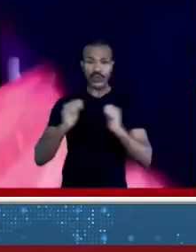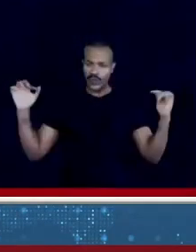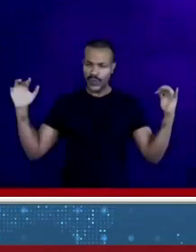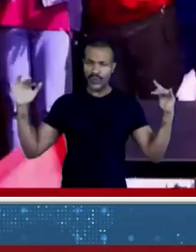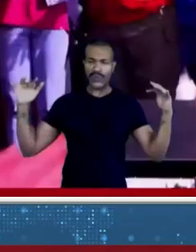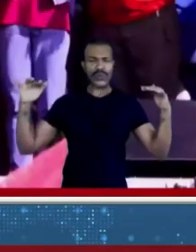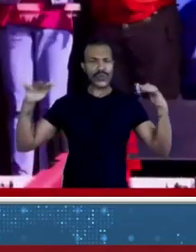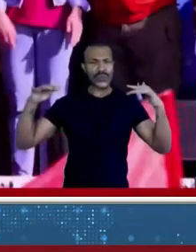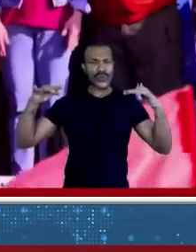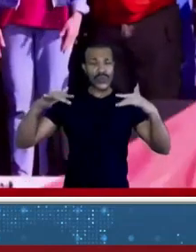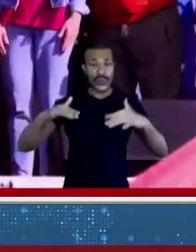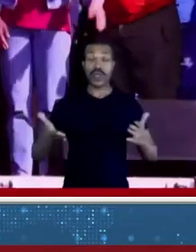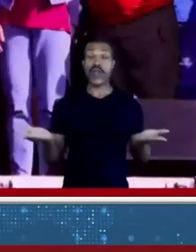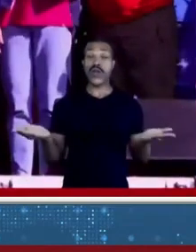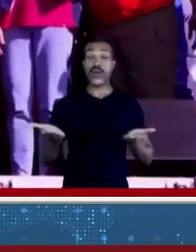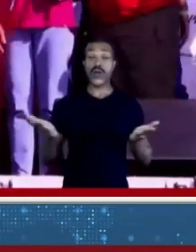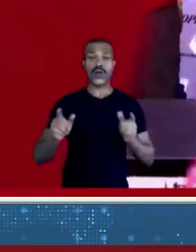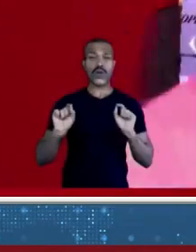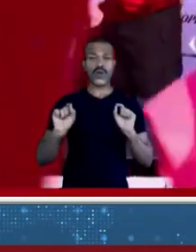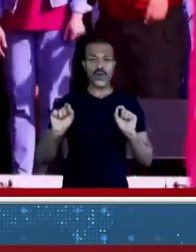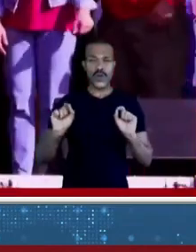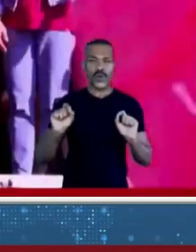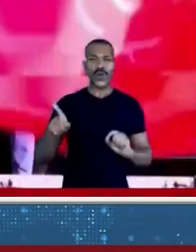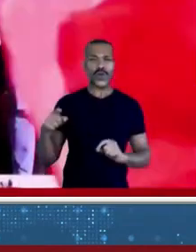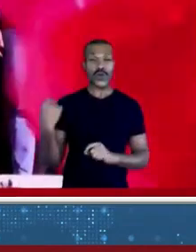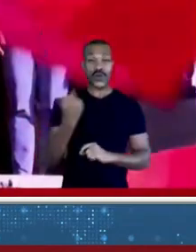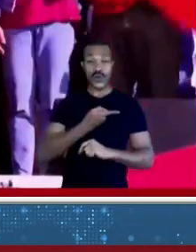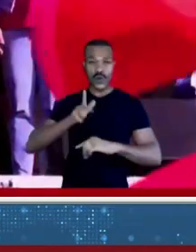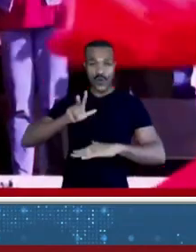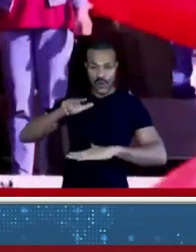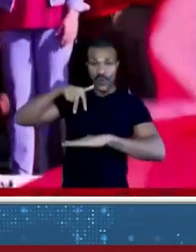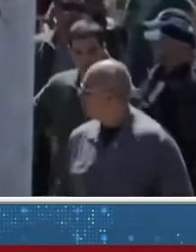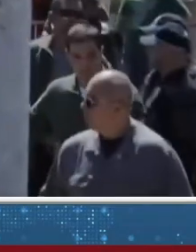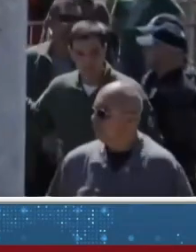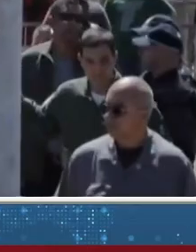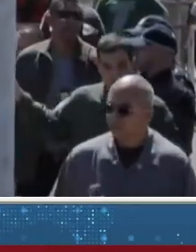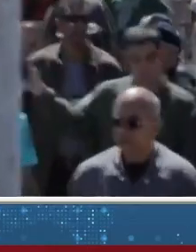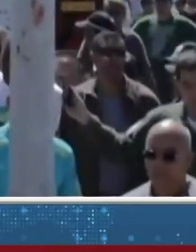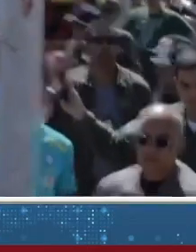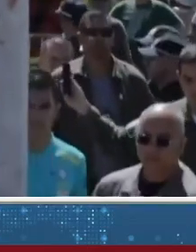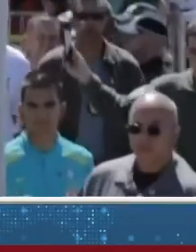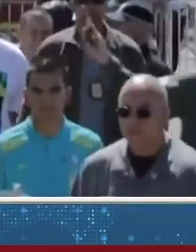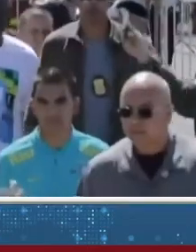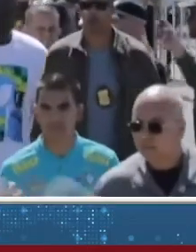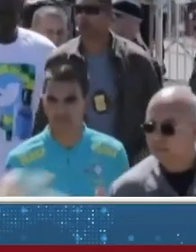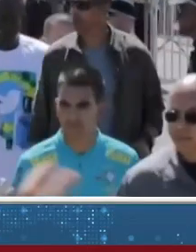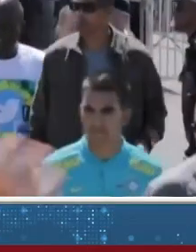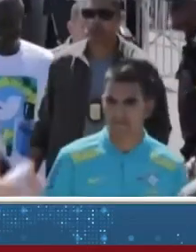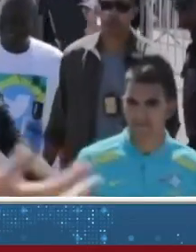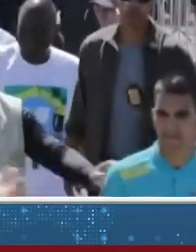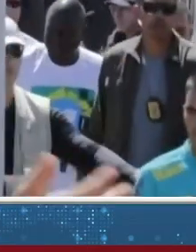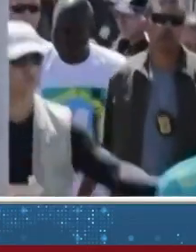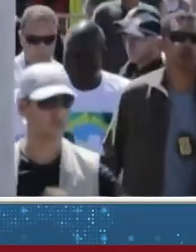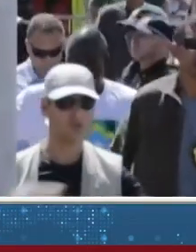debate brasileiro na grande mídia precisam ser aperfeiçoadas. Talvez um pouco mais próximo do modelo americano, que tem debates com vários candidatos, mas você pode